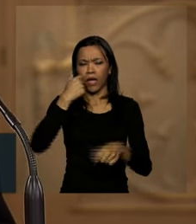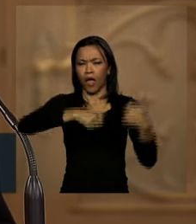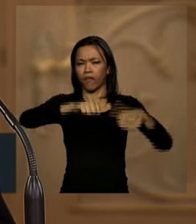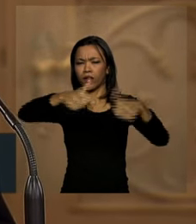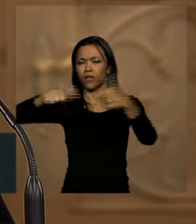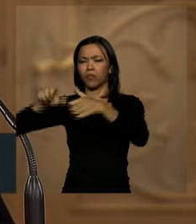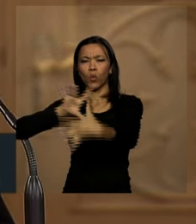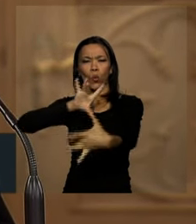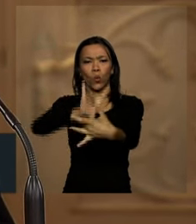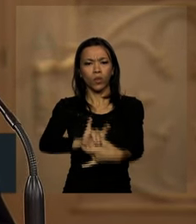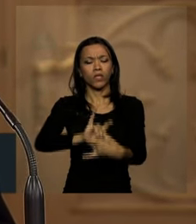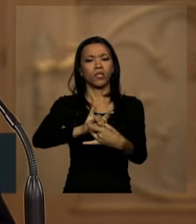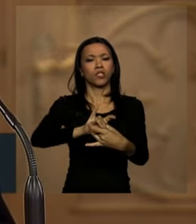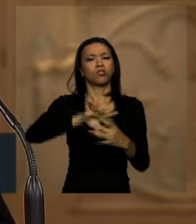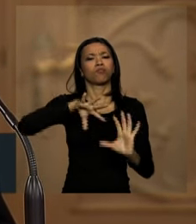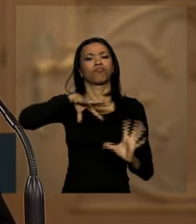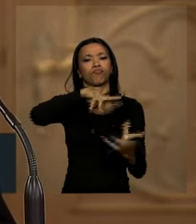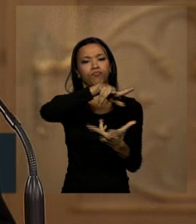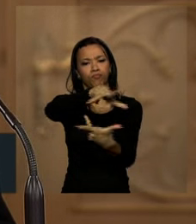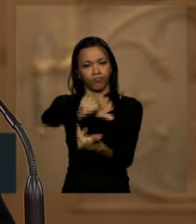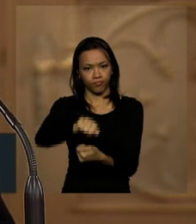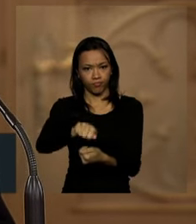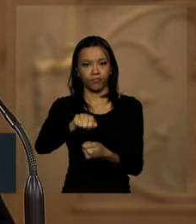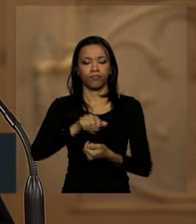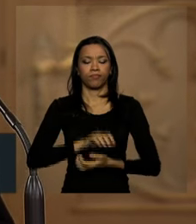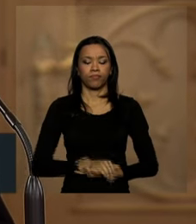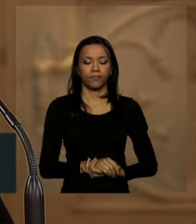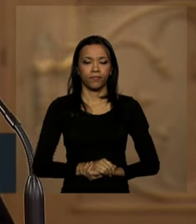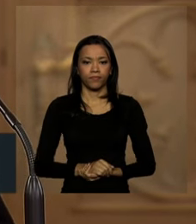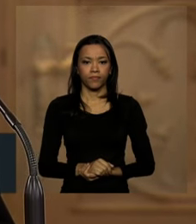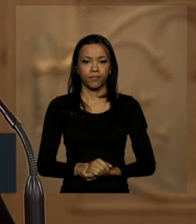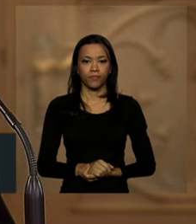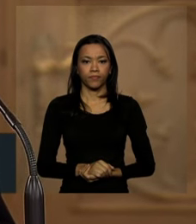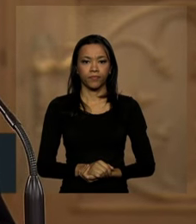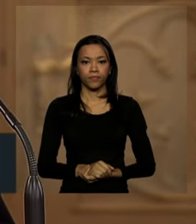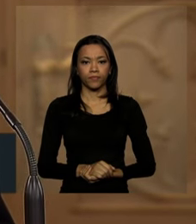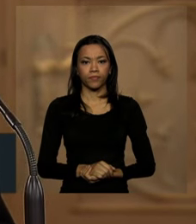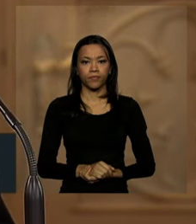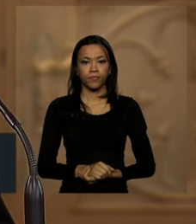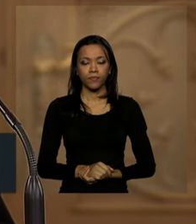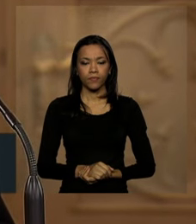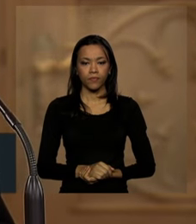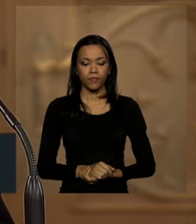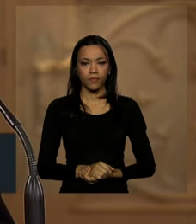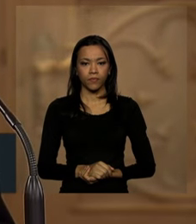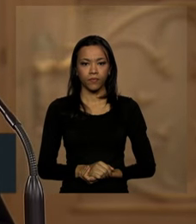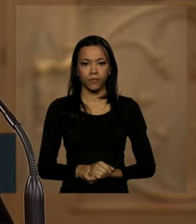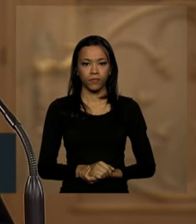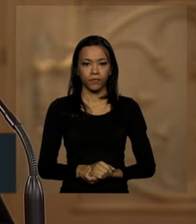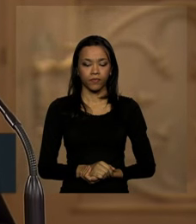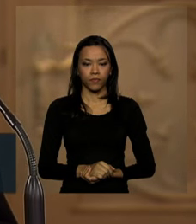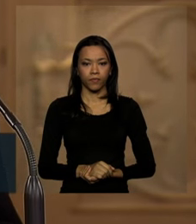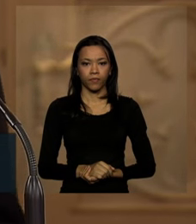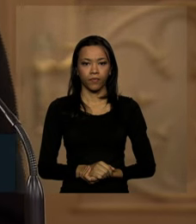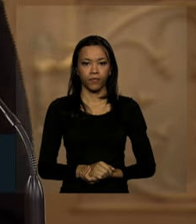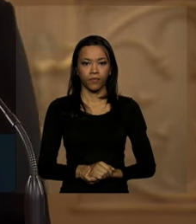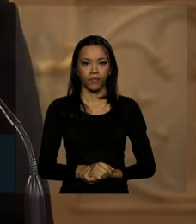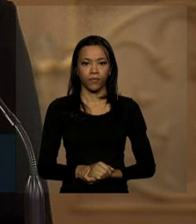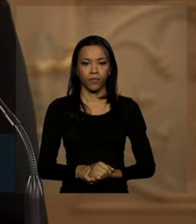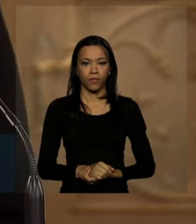internacional e suas implicações. In our meeting today, we also reviewed the current economic juncture and the implications